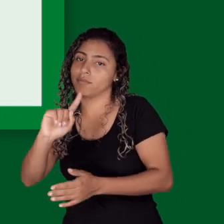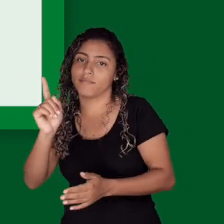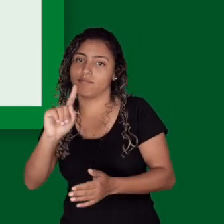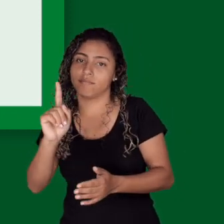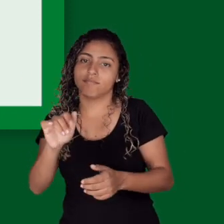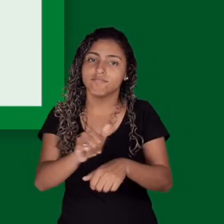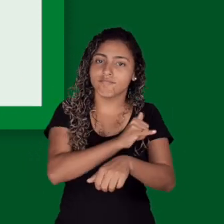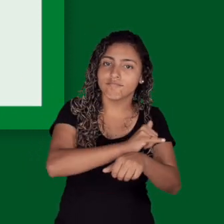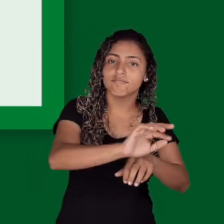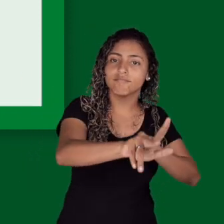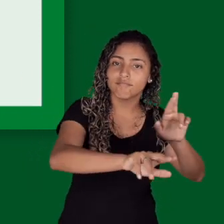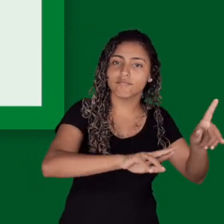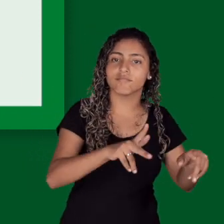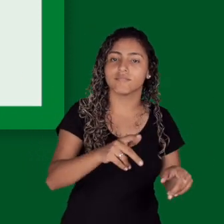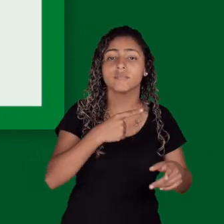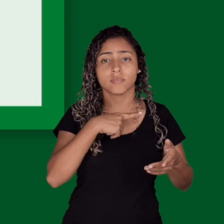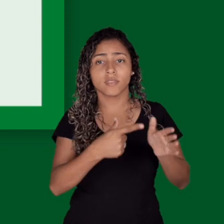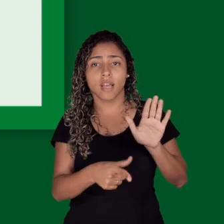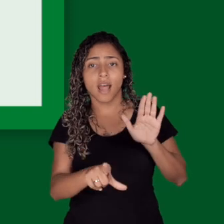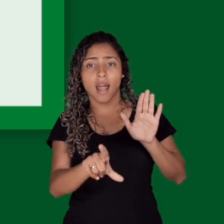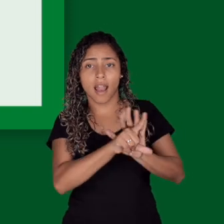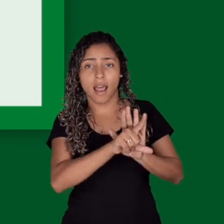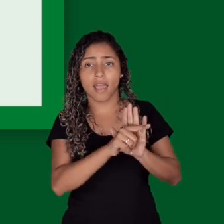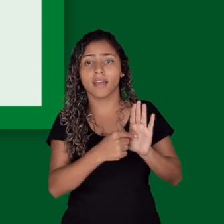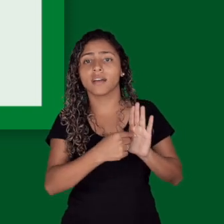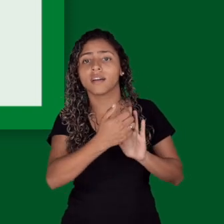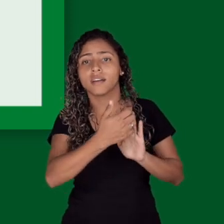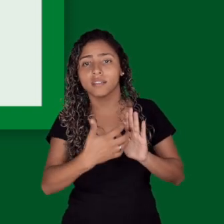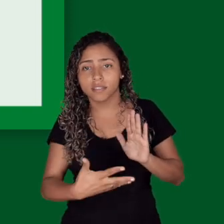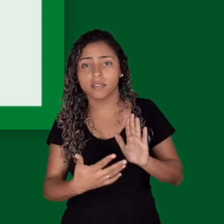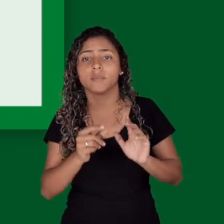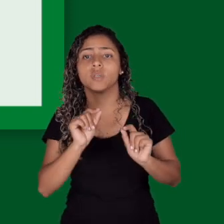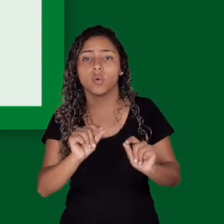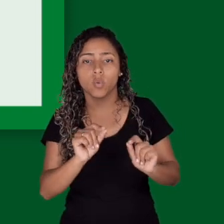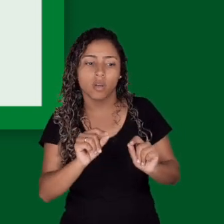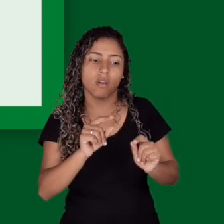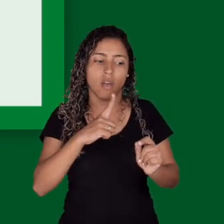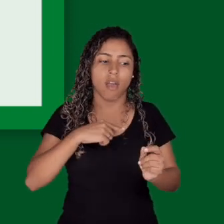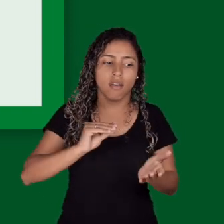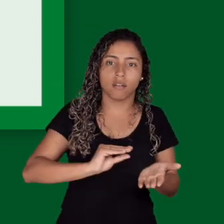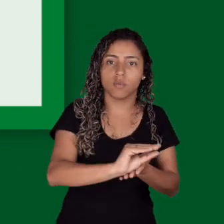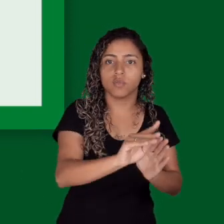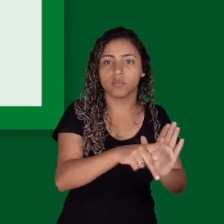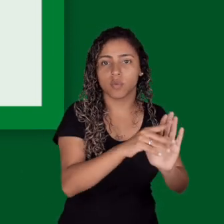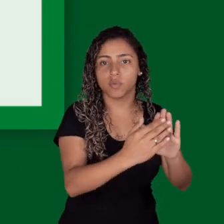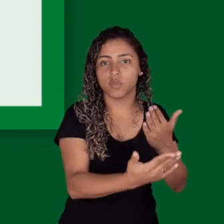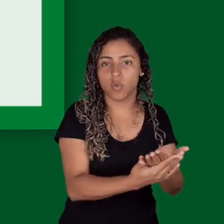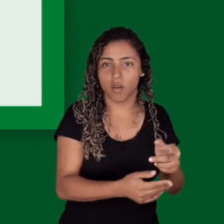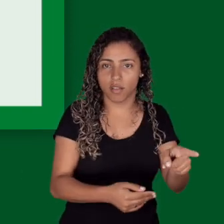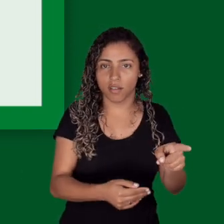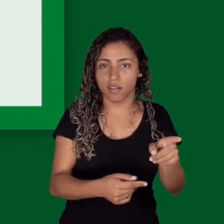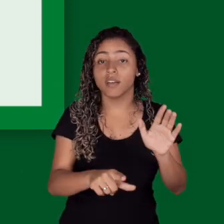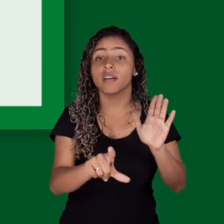lei do recurso direto na escola, que é a lei do PEDAF. Então, de acordo com essa lei,